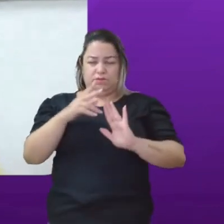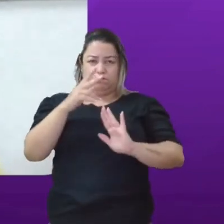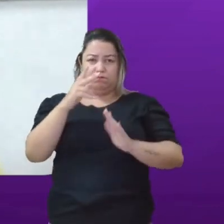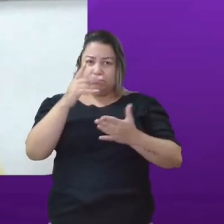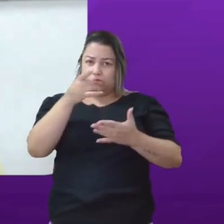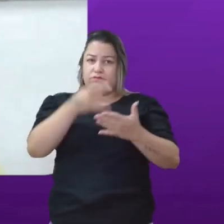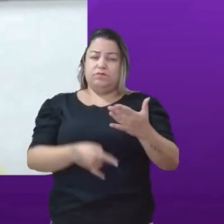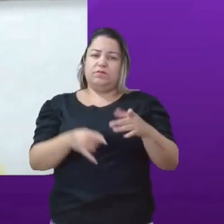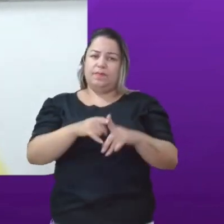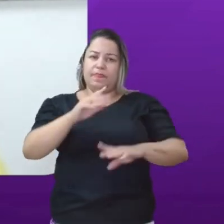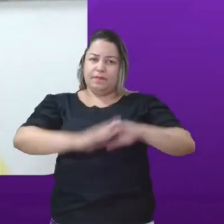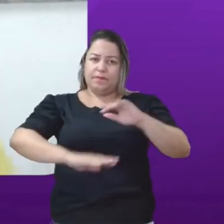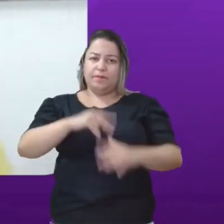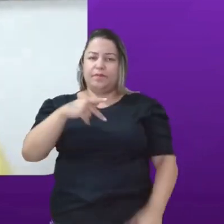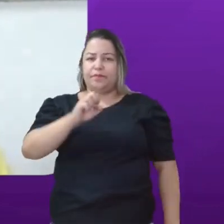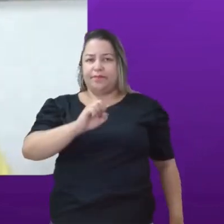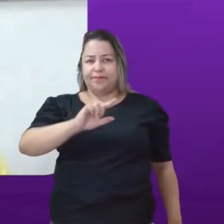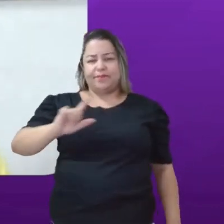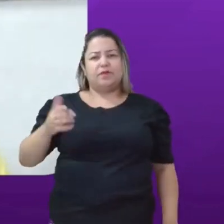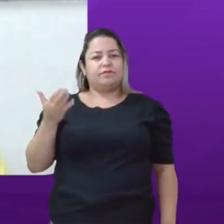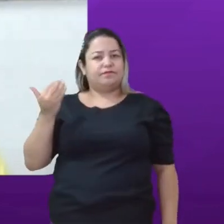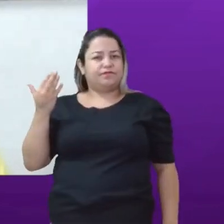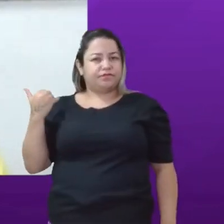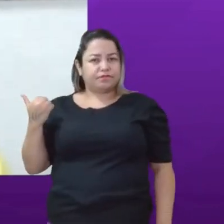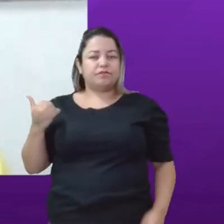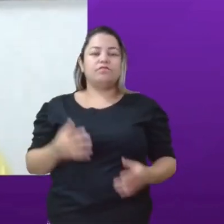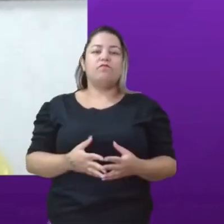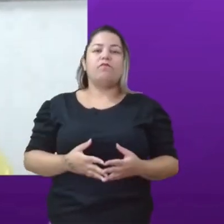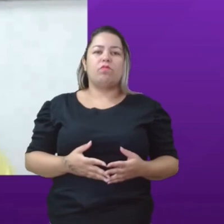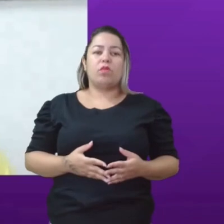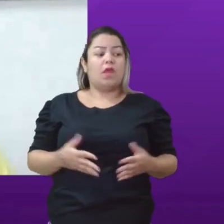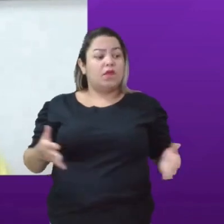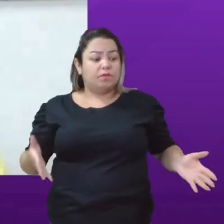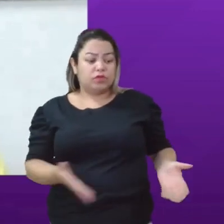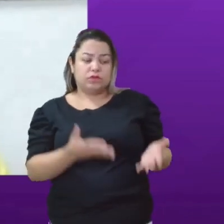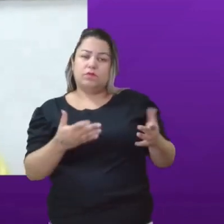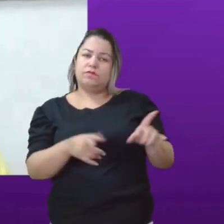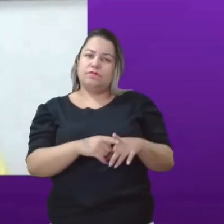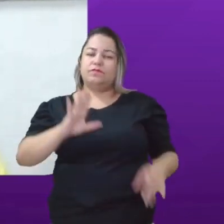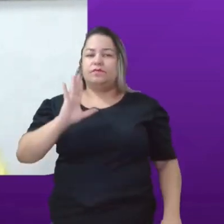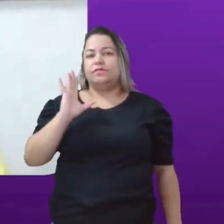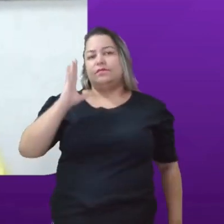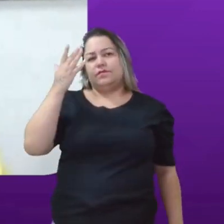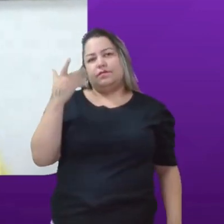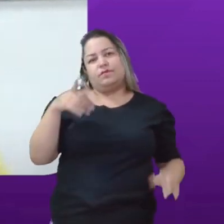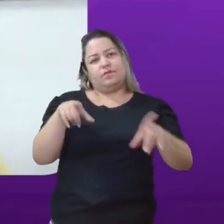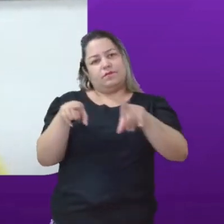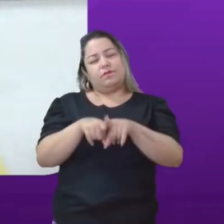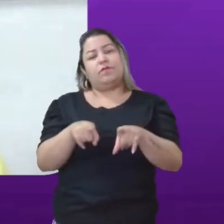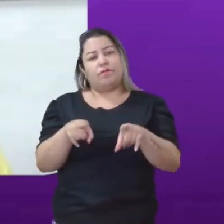ação feita pelo PSOL, à época, e impulsionou as primeiras decisões